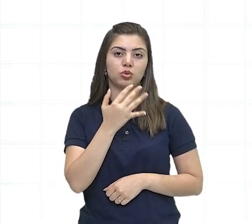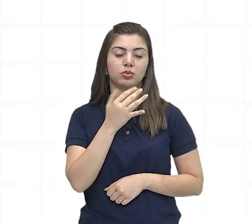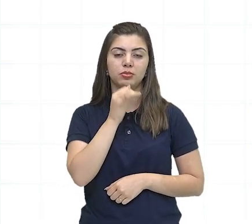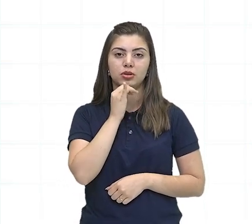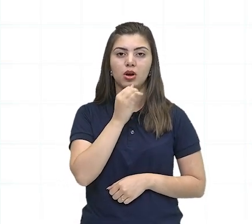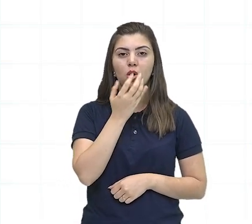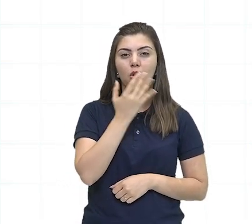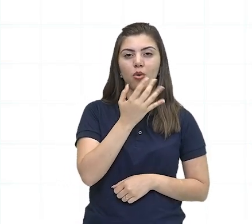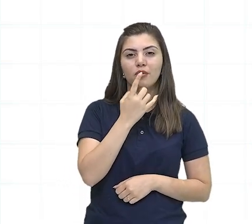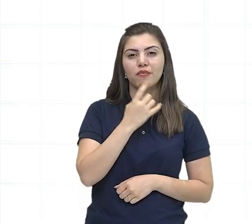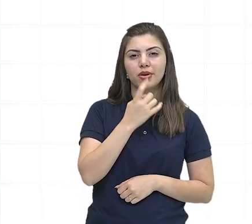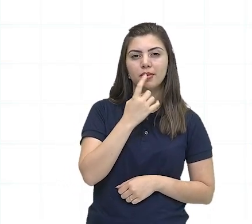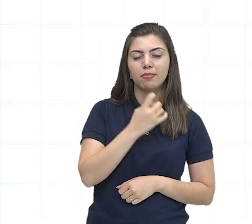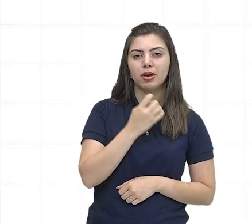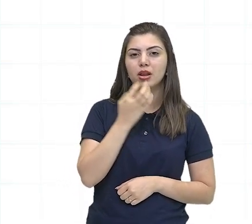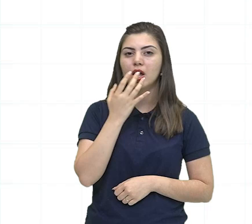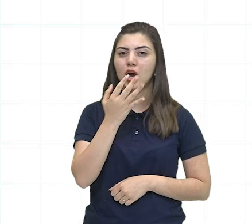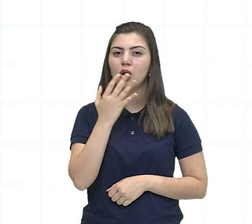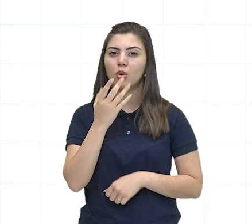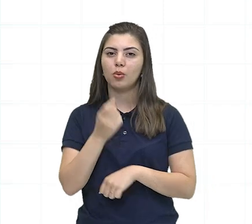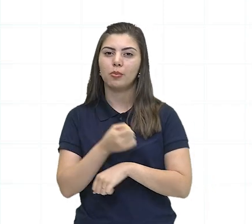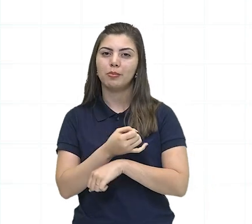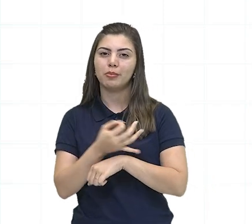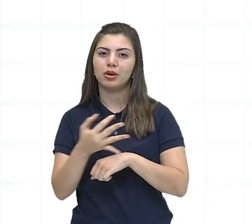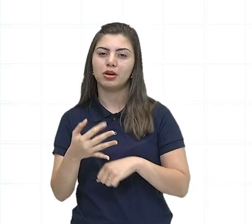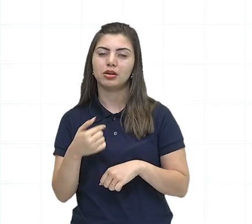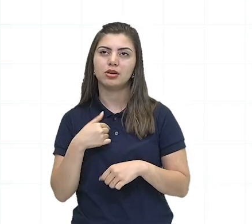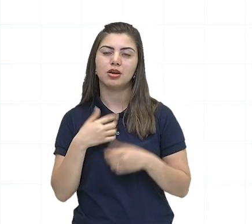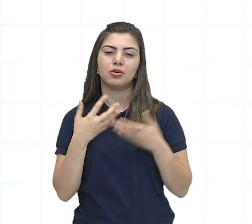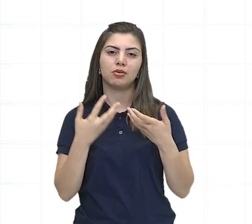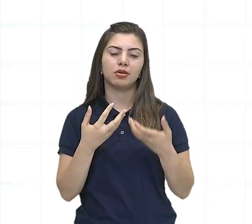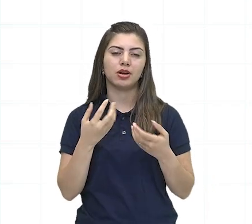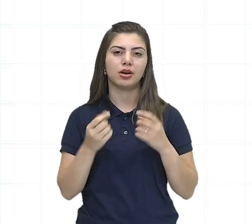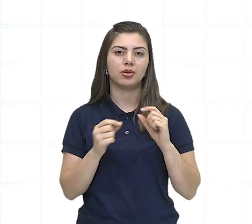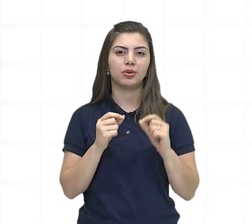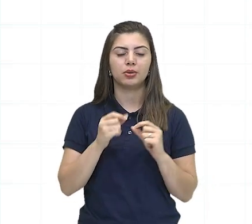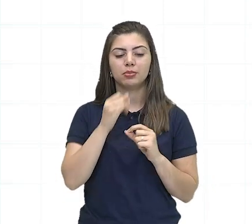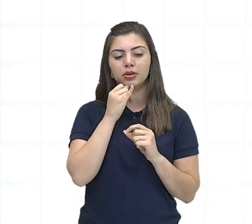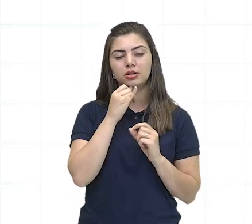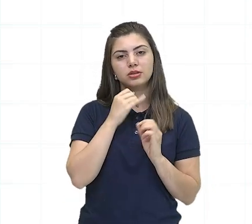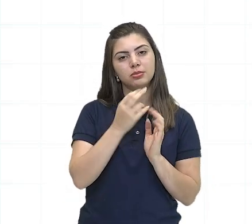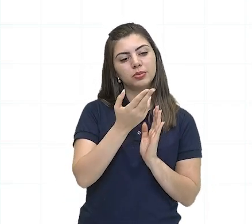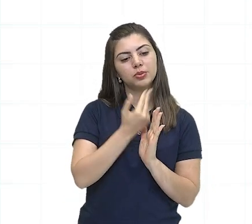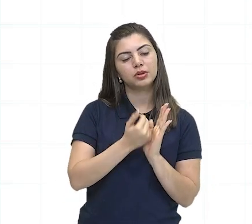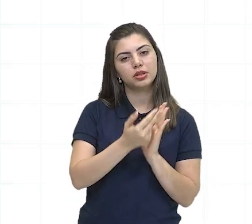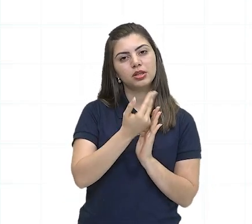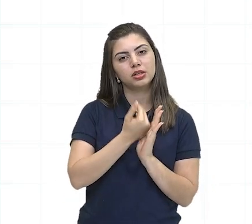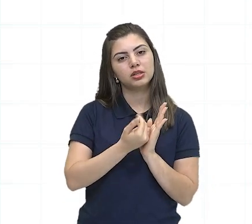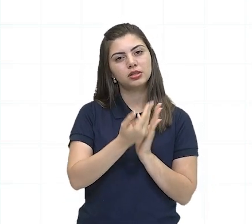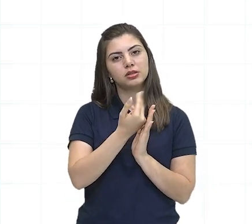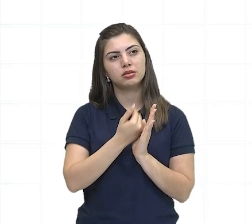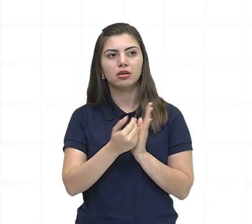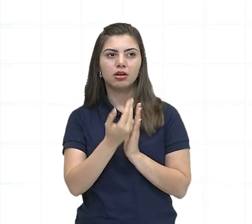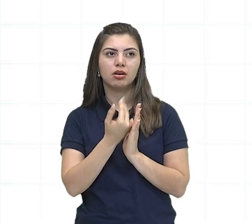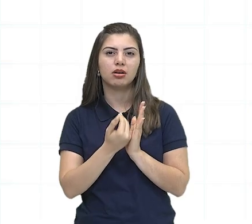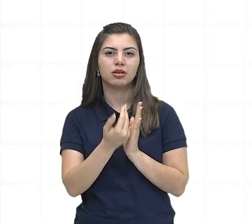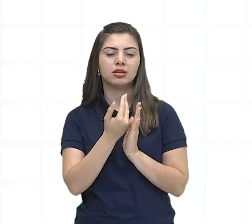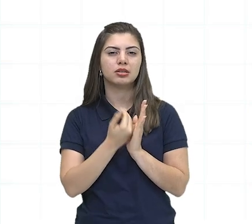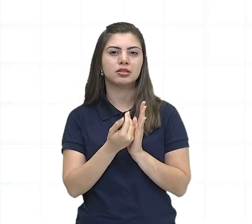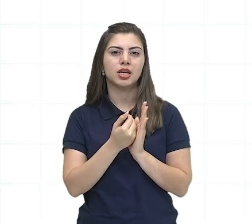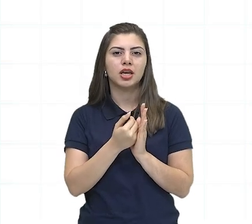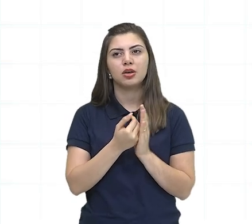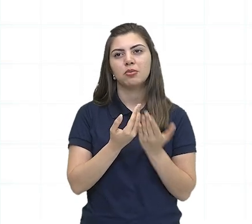cor vermelha e uma cor branca, aí eu quero fazer um desenho com tons pastéis, por